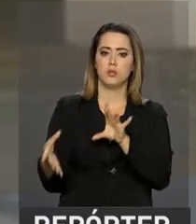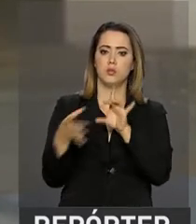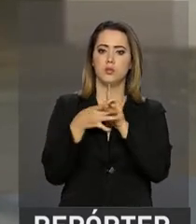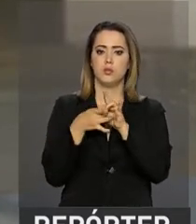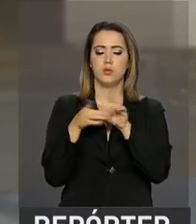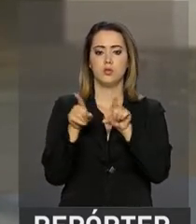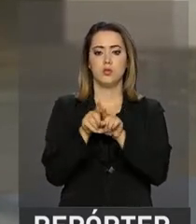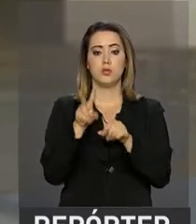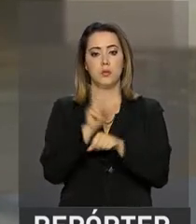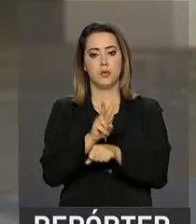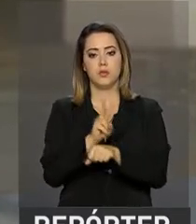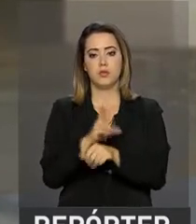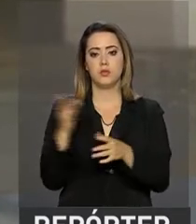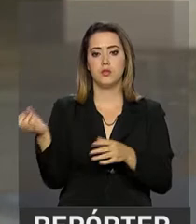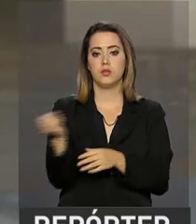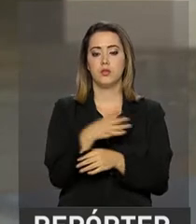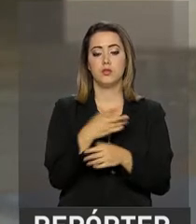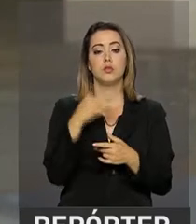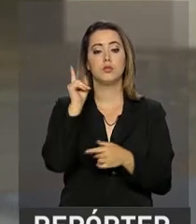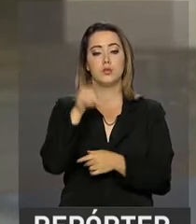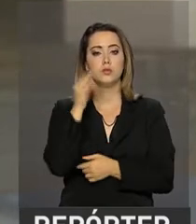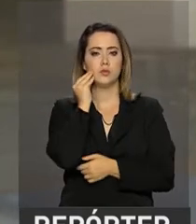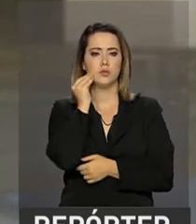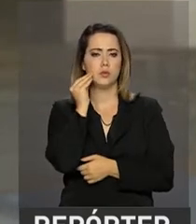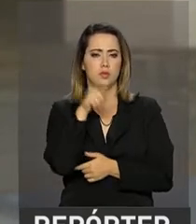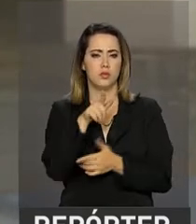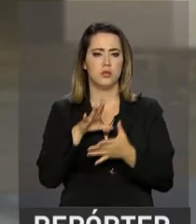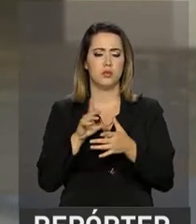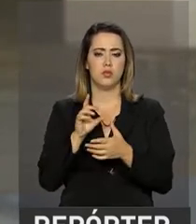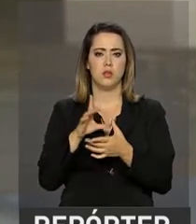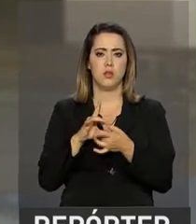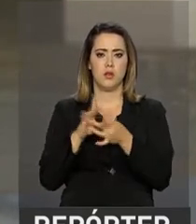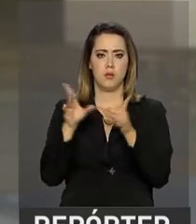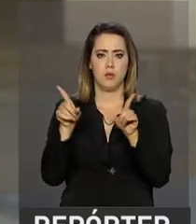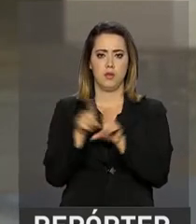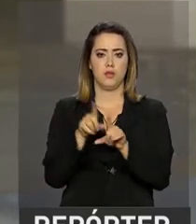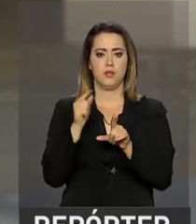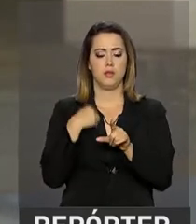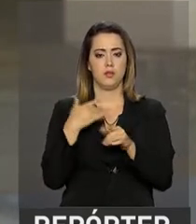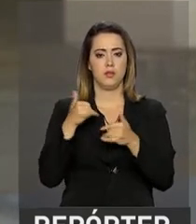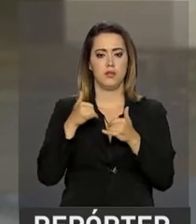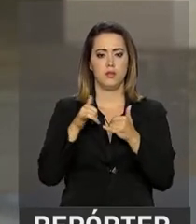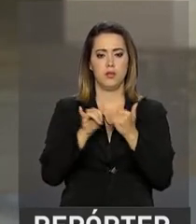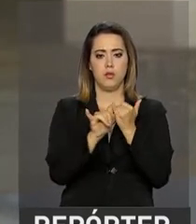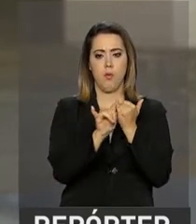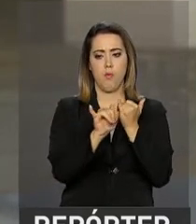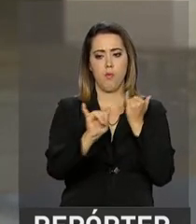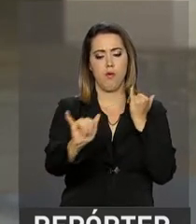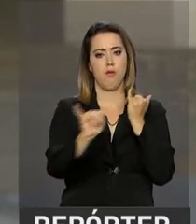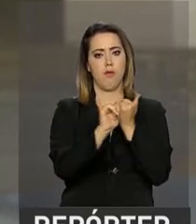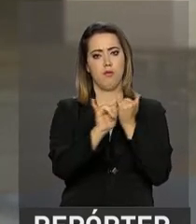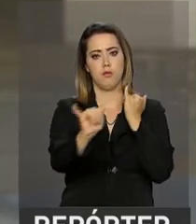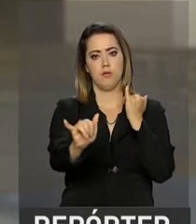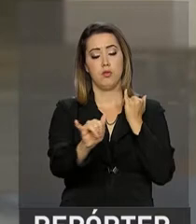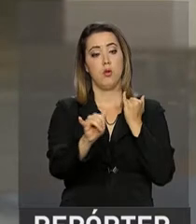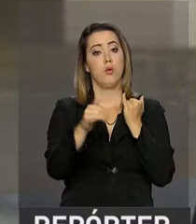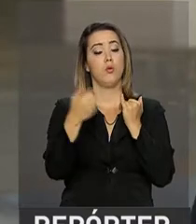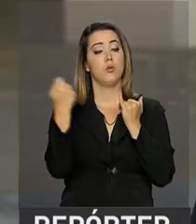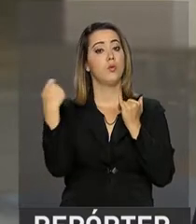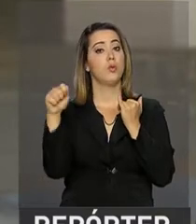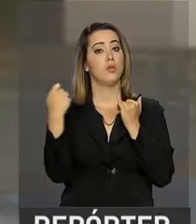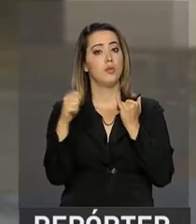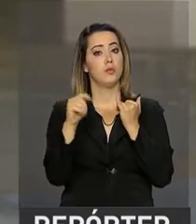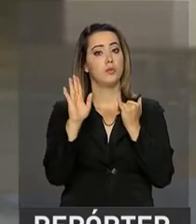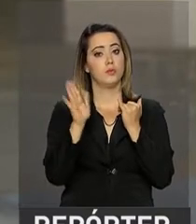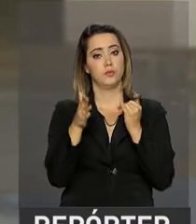a nova abordagem foi testada no licenciamento ambiental da linha de transmissão e tatá x no rio grande do sul